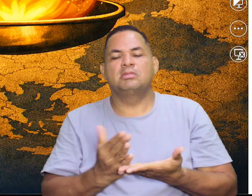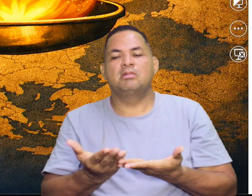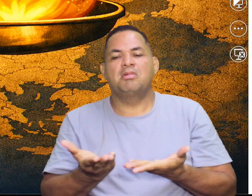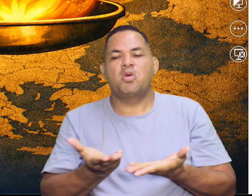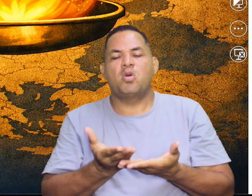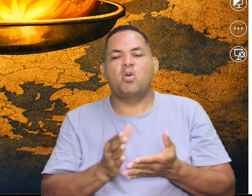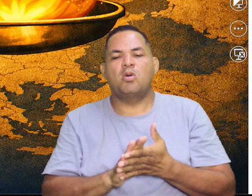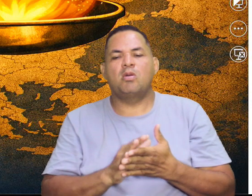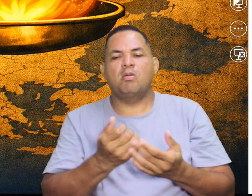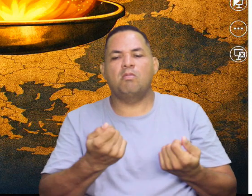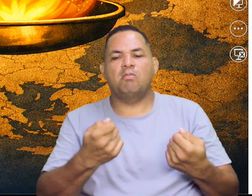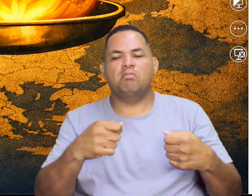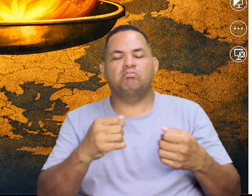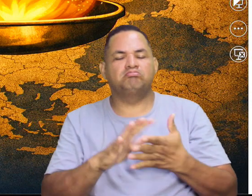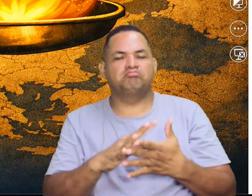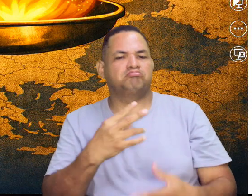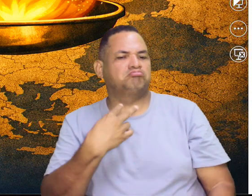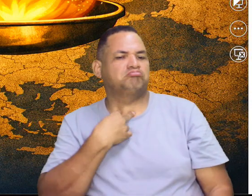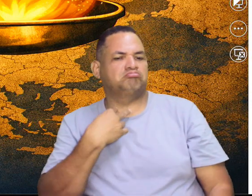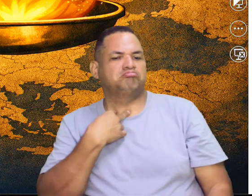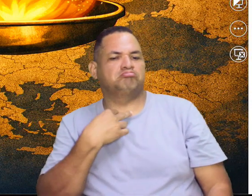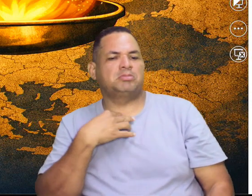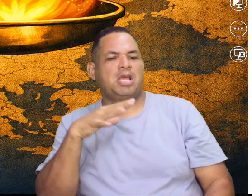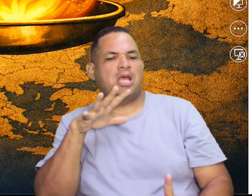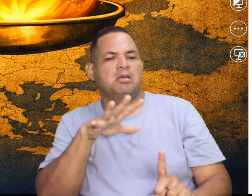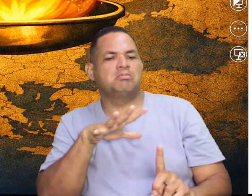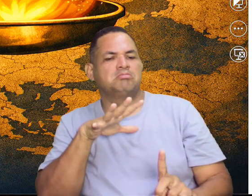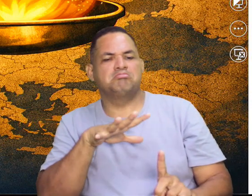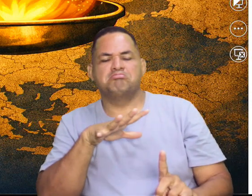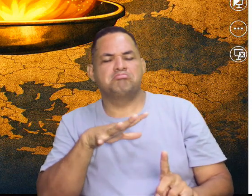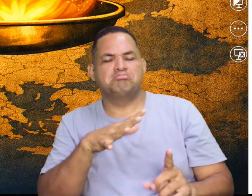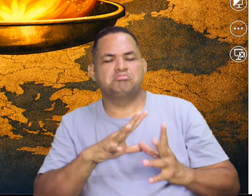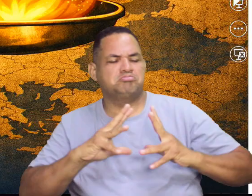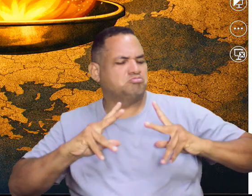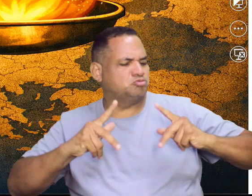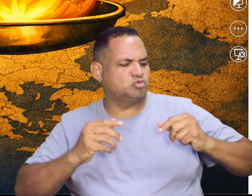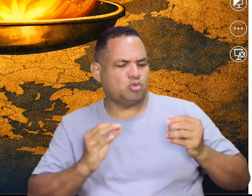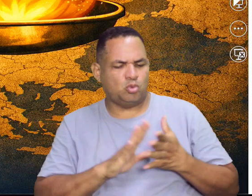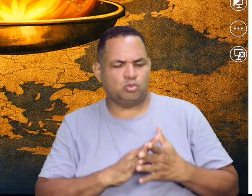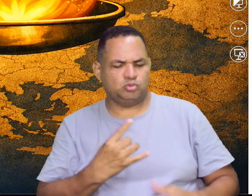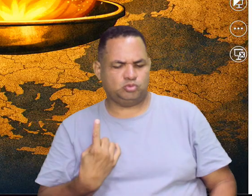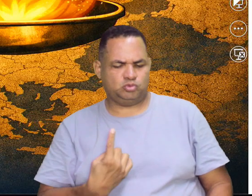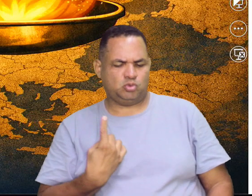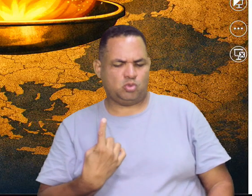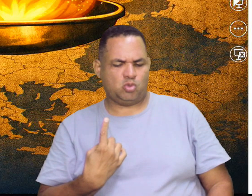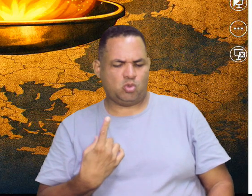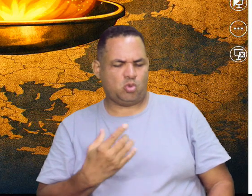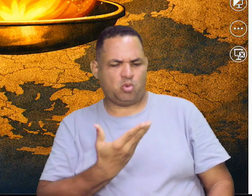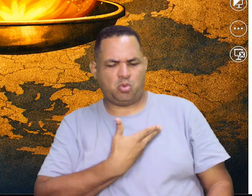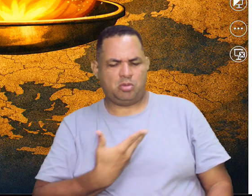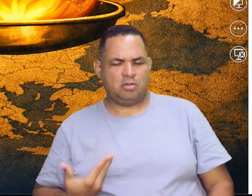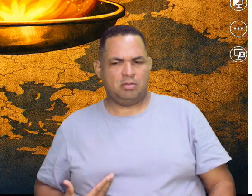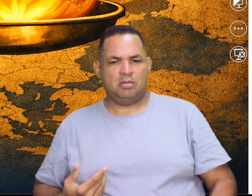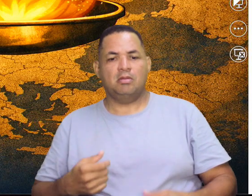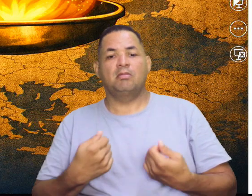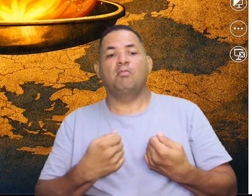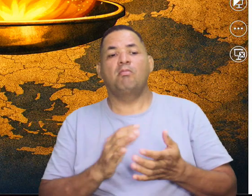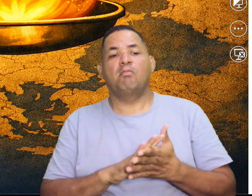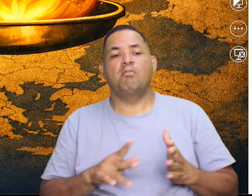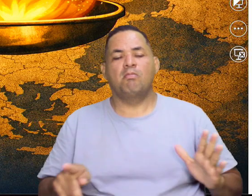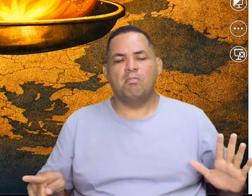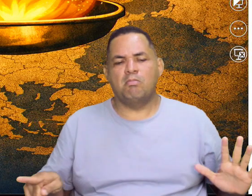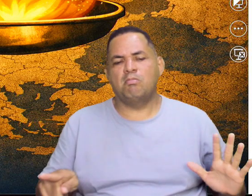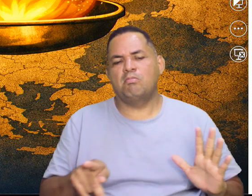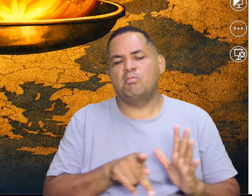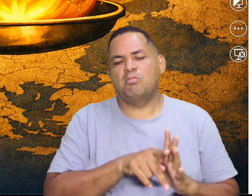segundo o liberalismo, ele não pode mais ter o poder absoluto, porque o poder ele tem que emanar do